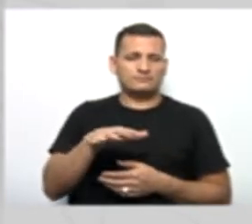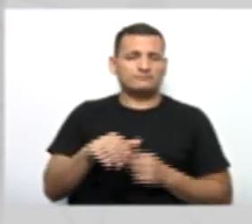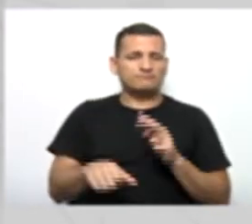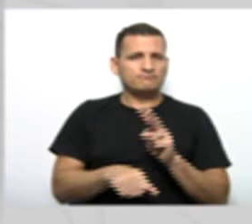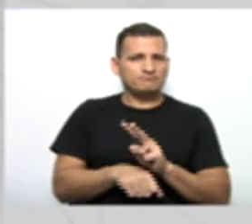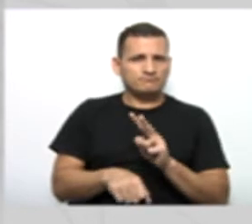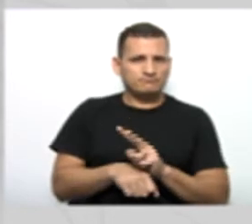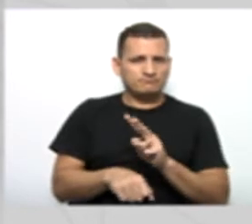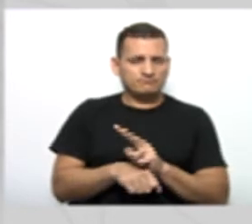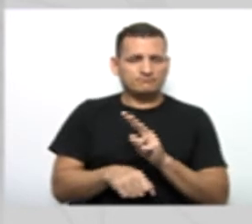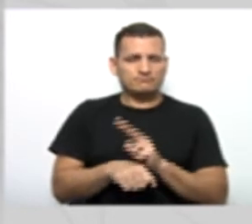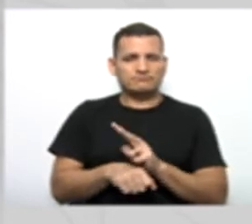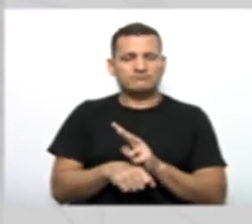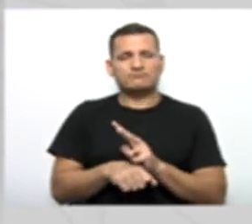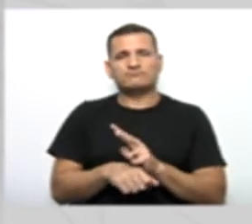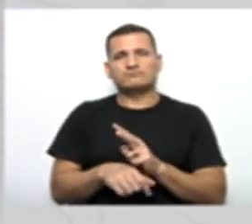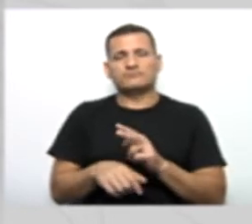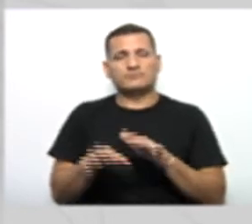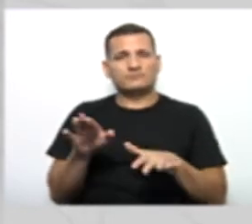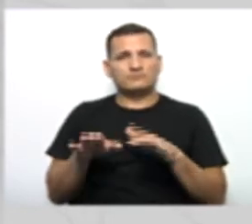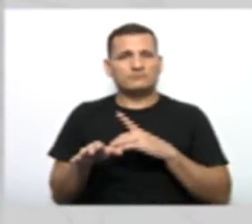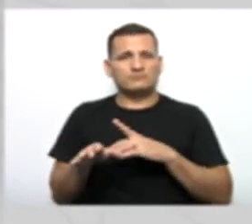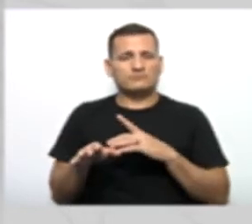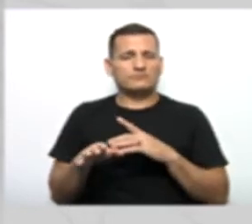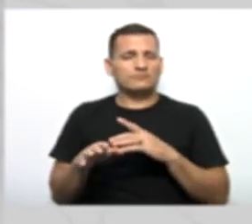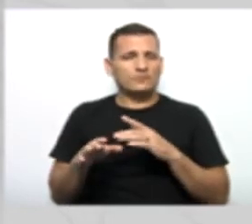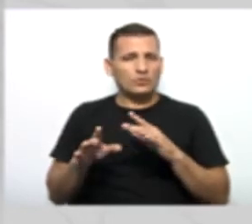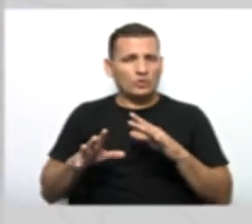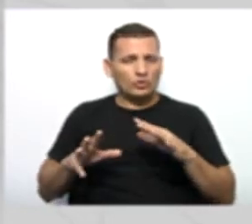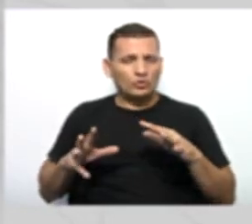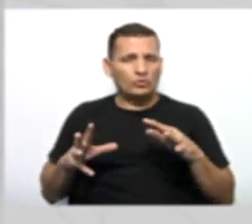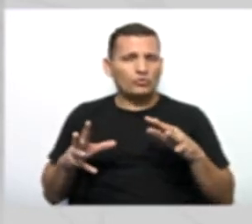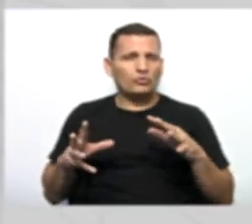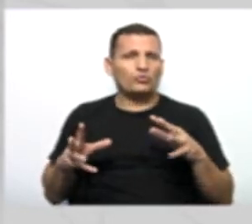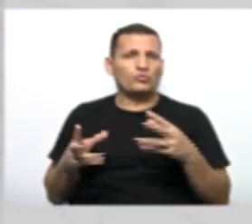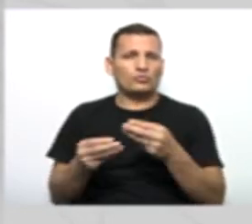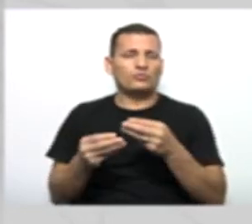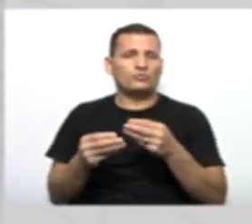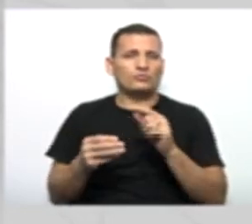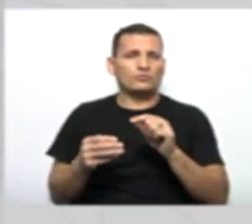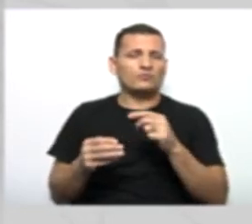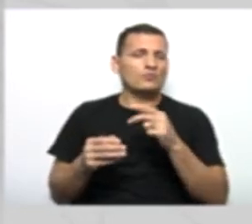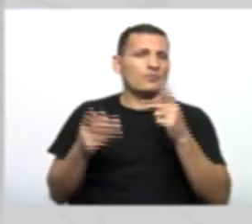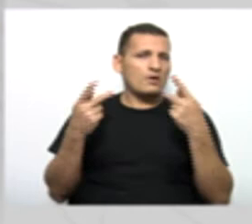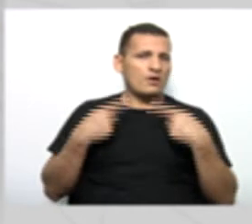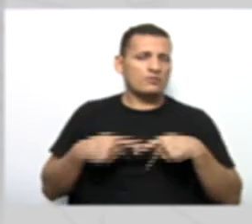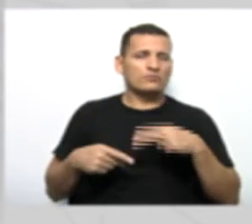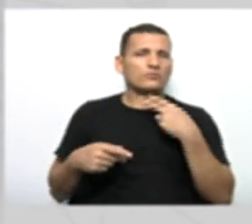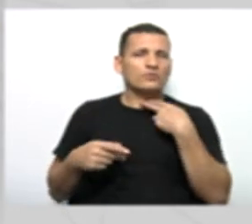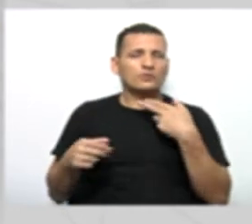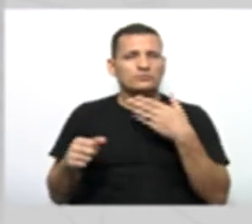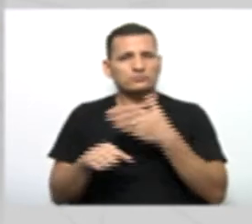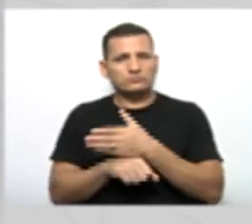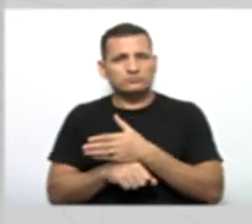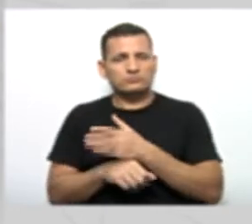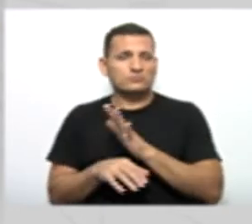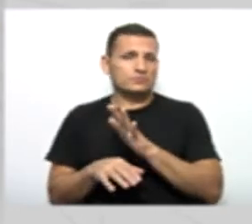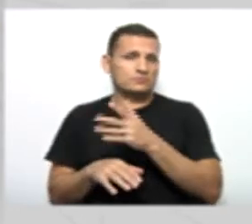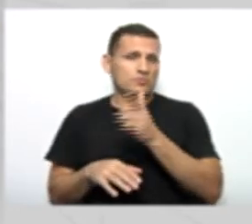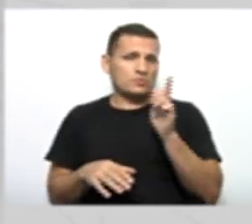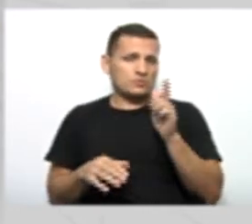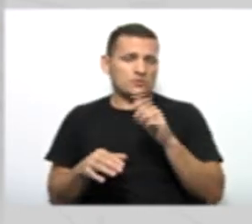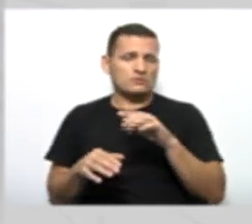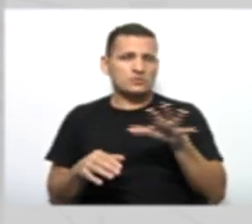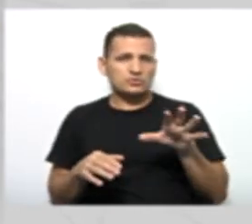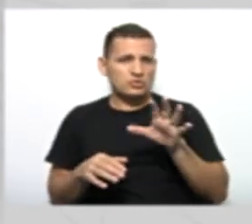total, ou seja, o homem não pode mexer neles de forma alguma, como também tem aquelas regiões onde o homem pode explorar de alguma forma, como, por